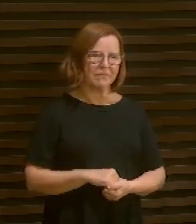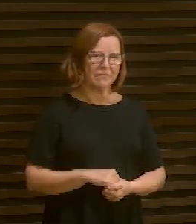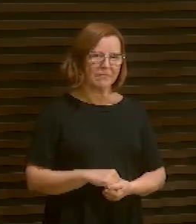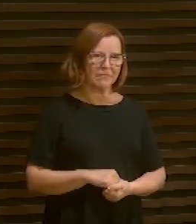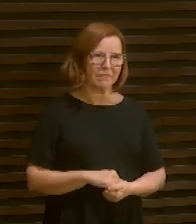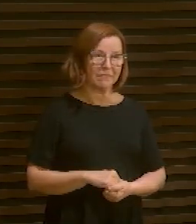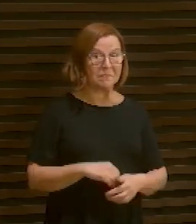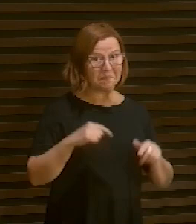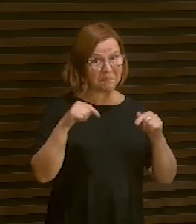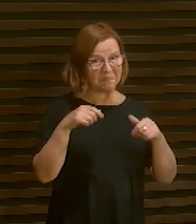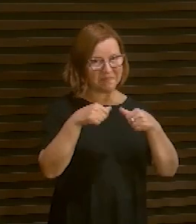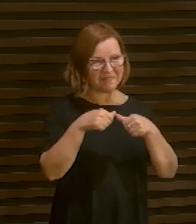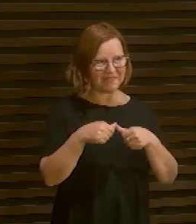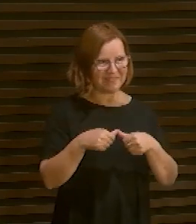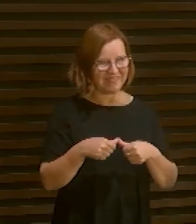Aqui está